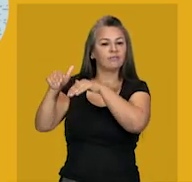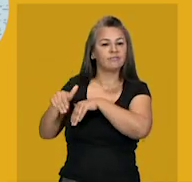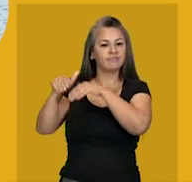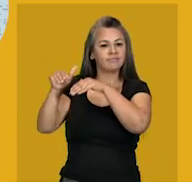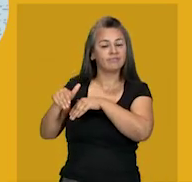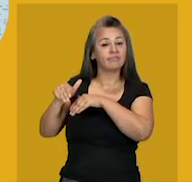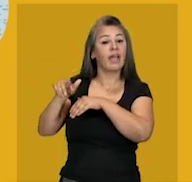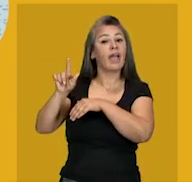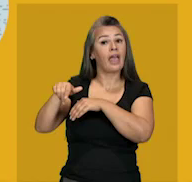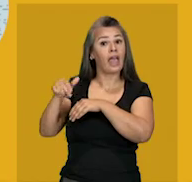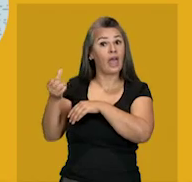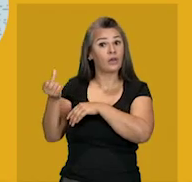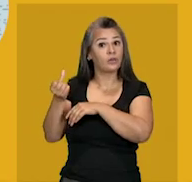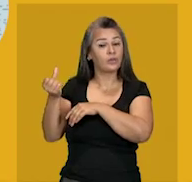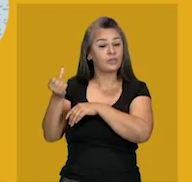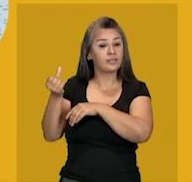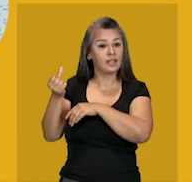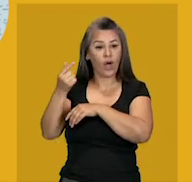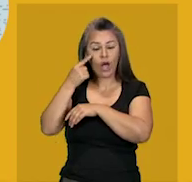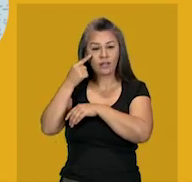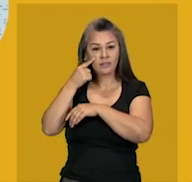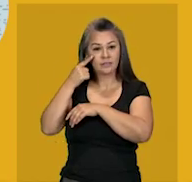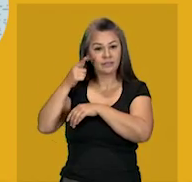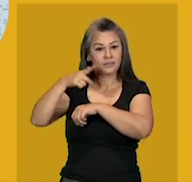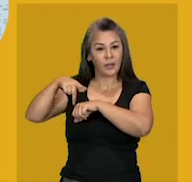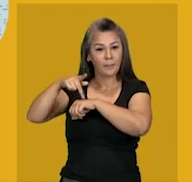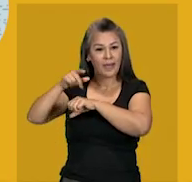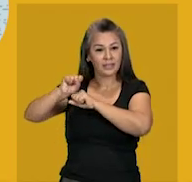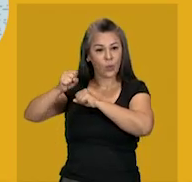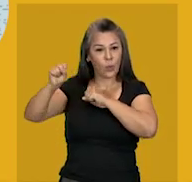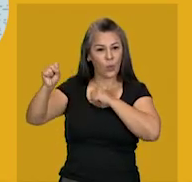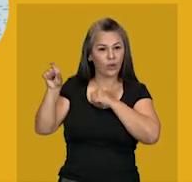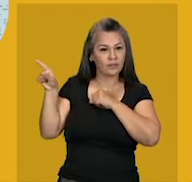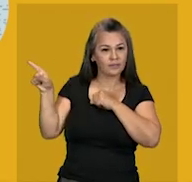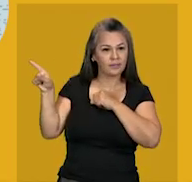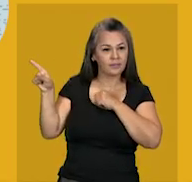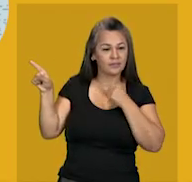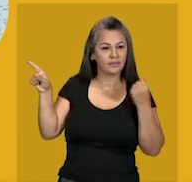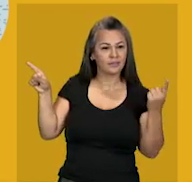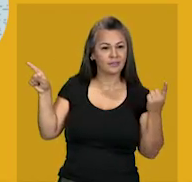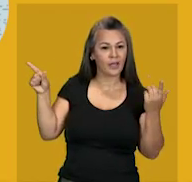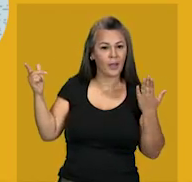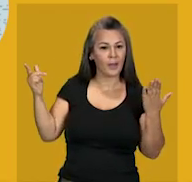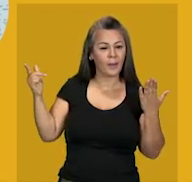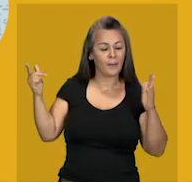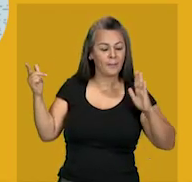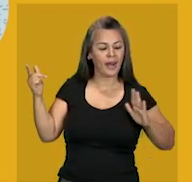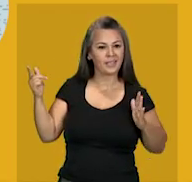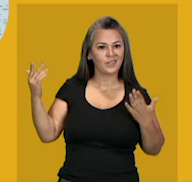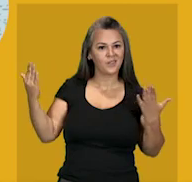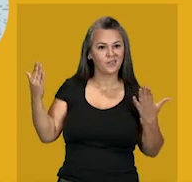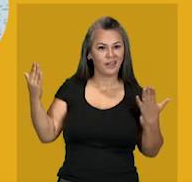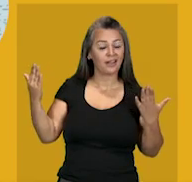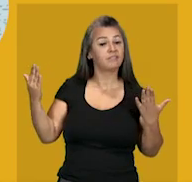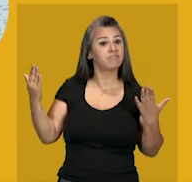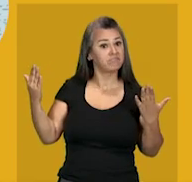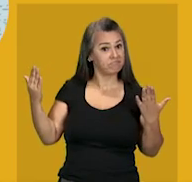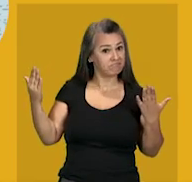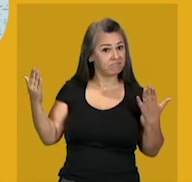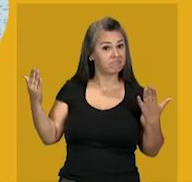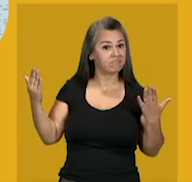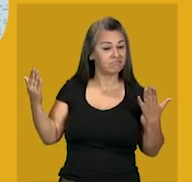o 6º maior país do mundo, então ela é quase do tamanho do Brasil. Em compensação, tem muito menos gente do que no Brasil. A Nova Zelândia, que